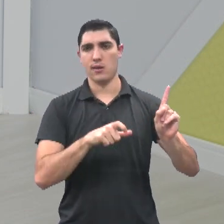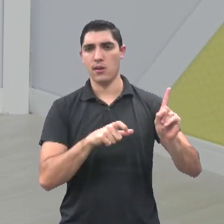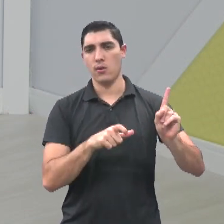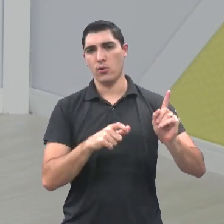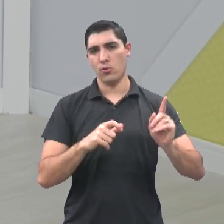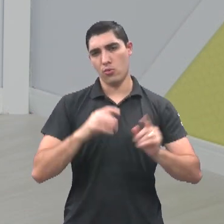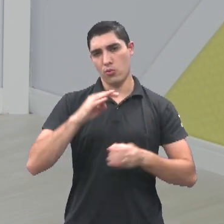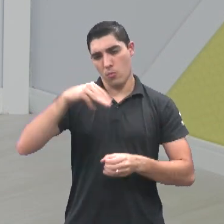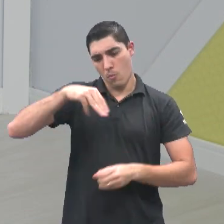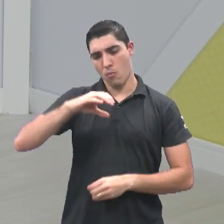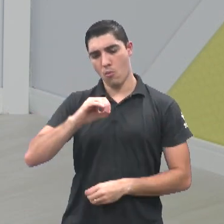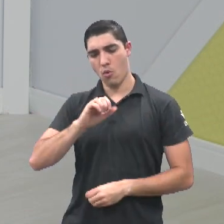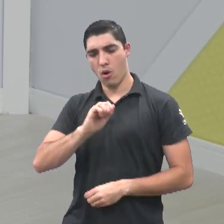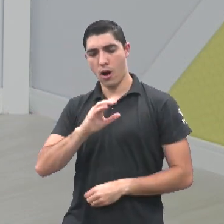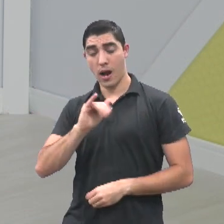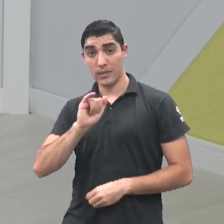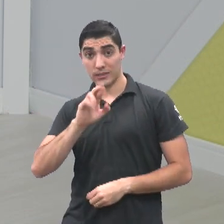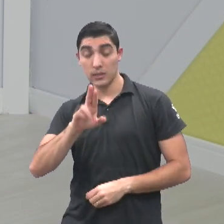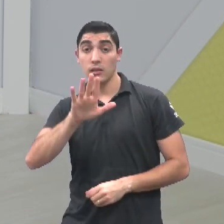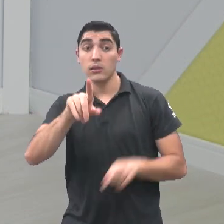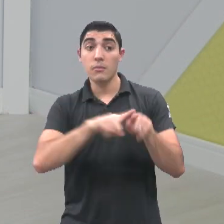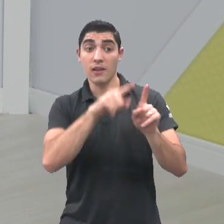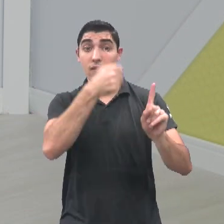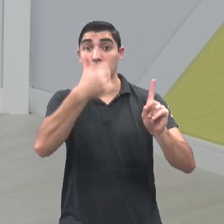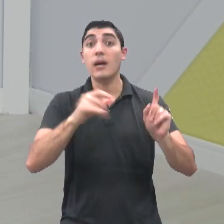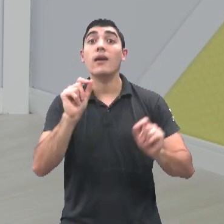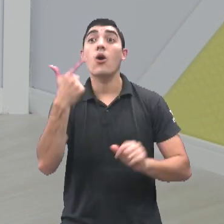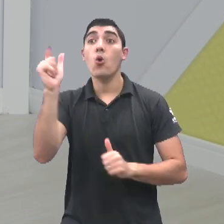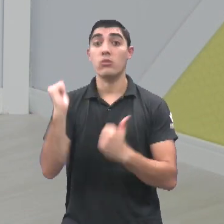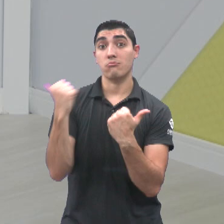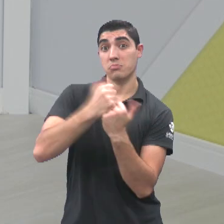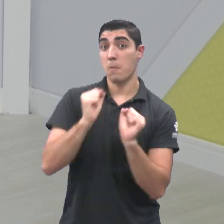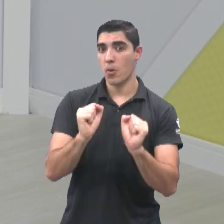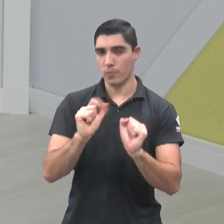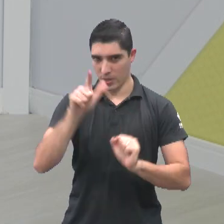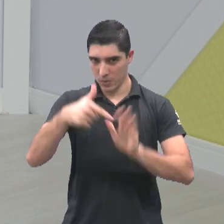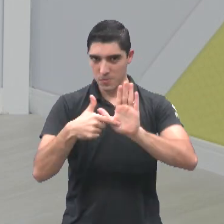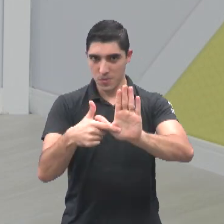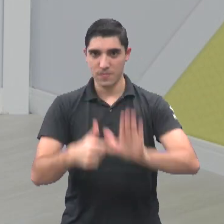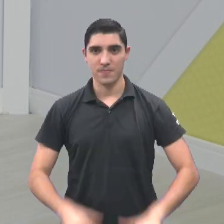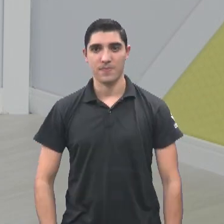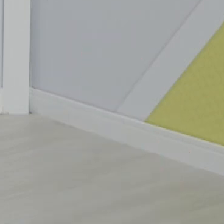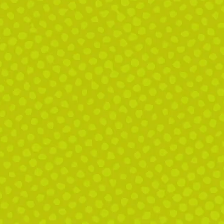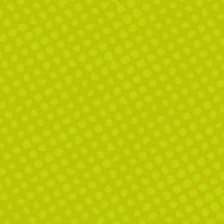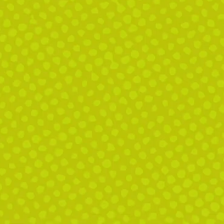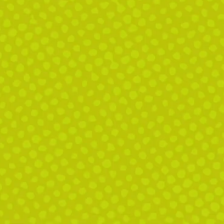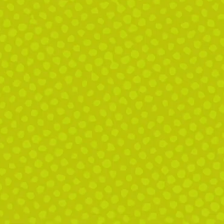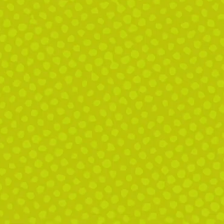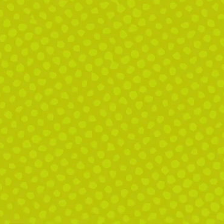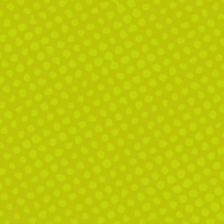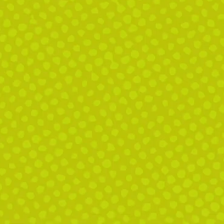e vai te contar quem pode ser o novo treinador da Águia. Não sai daí, já voltamos.